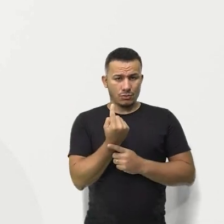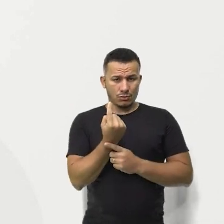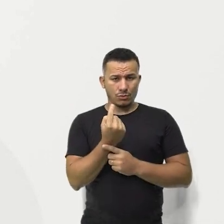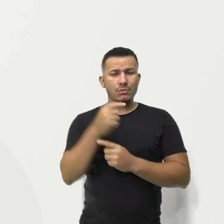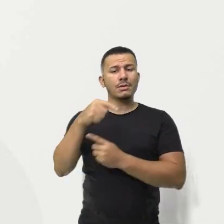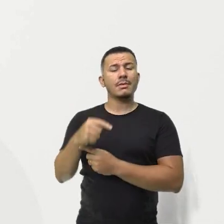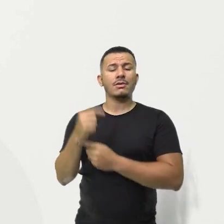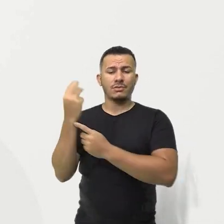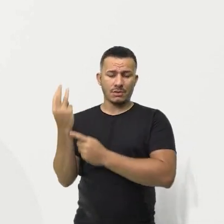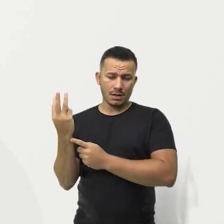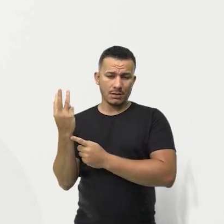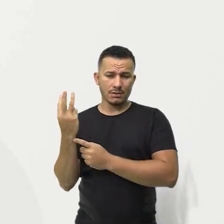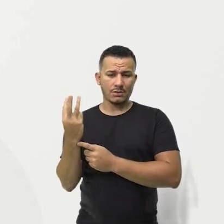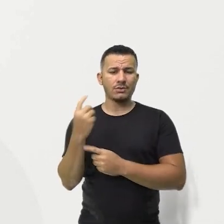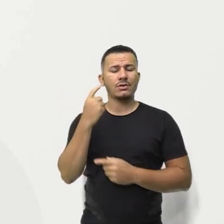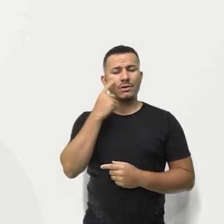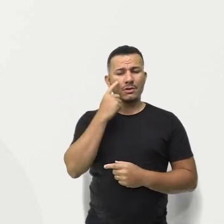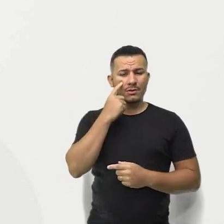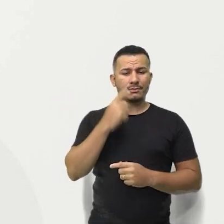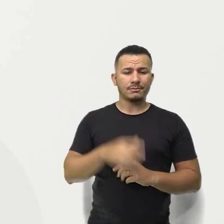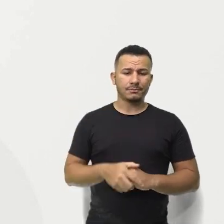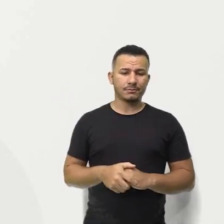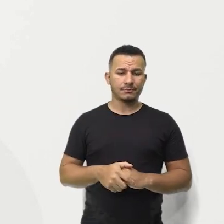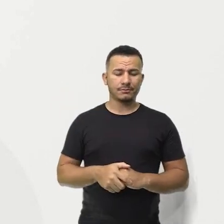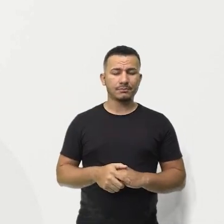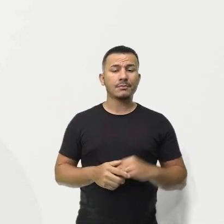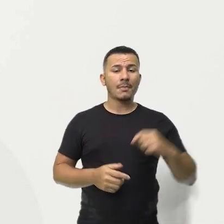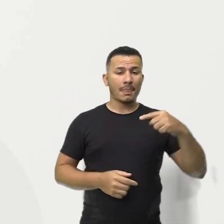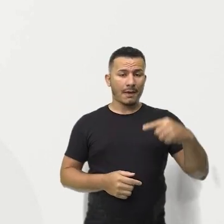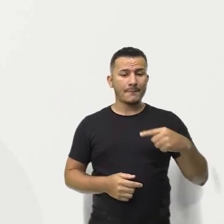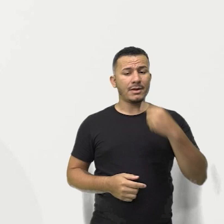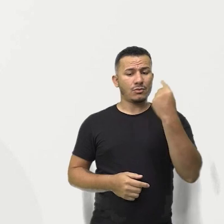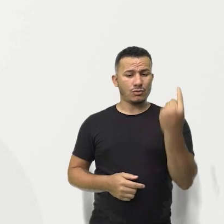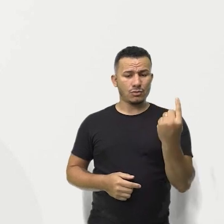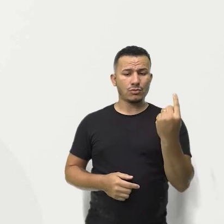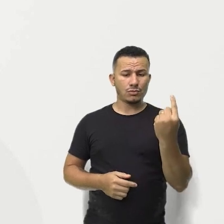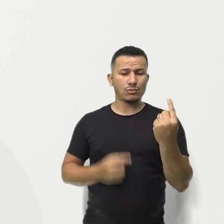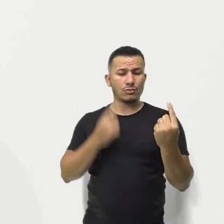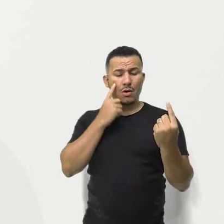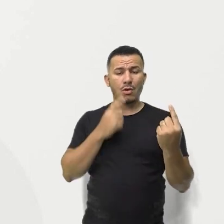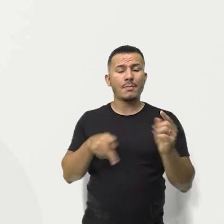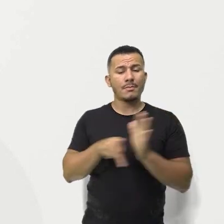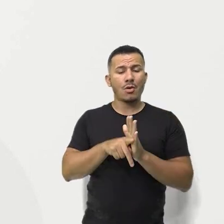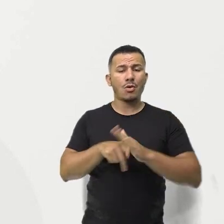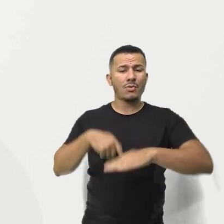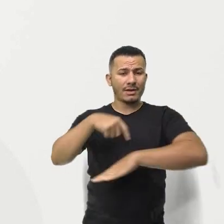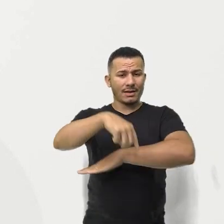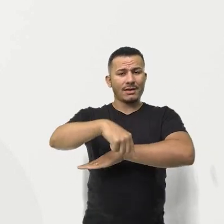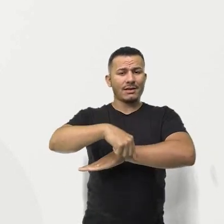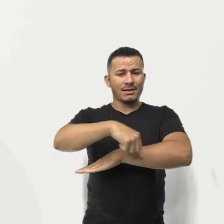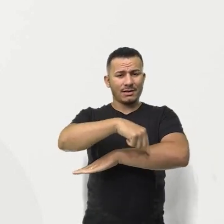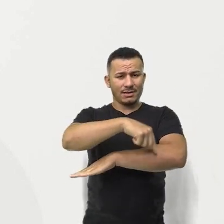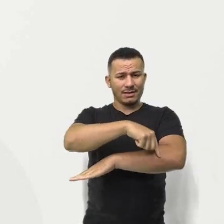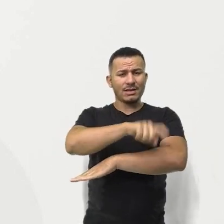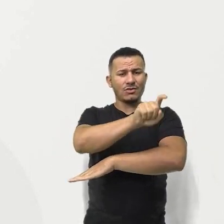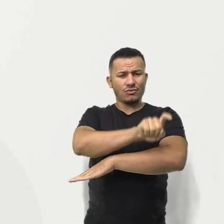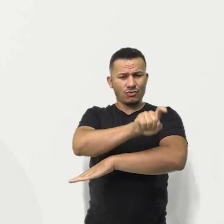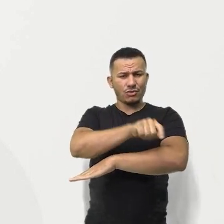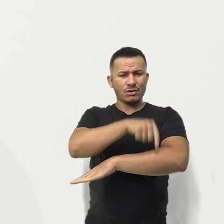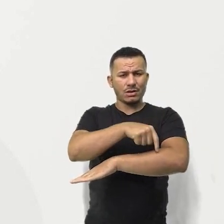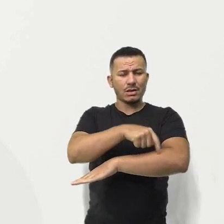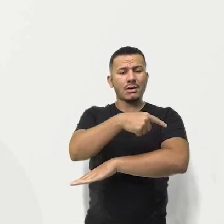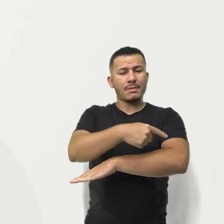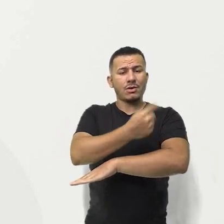ponto E, que é menos 1 e menos 3. Atenção, ó. O menos 1 está aqui, o menos 1 no x, ó.